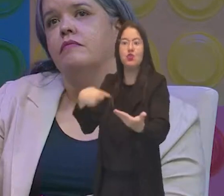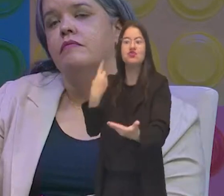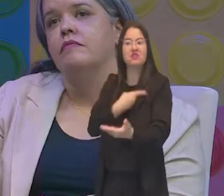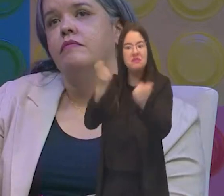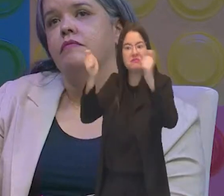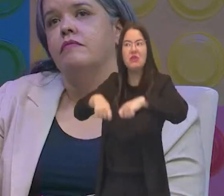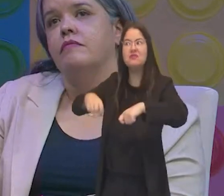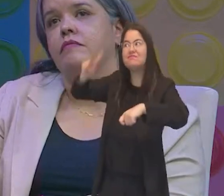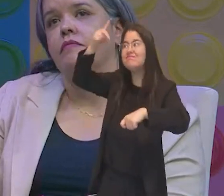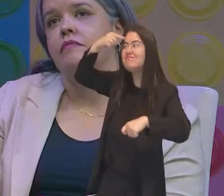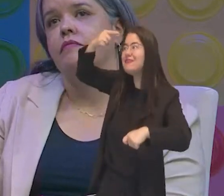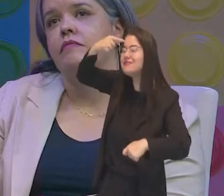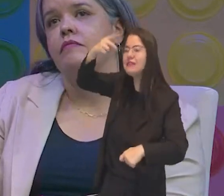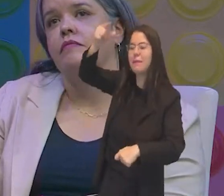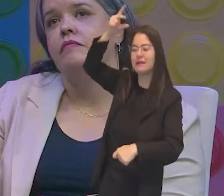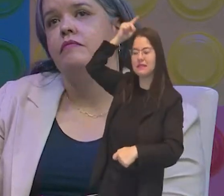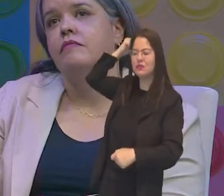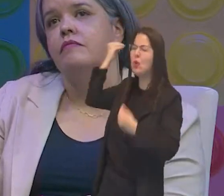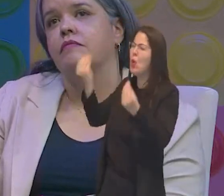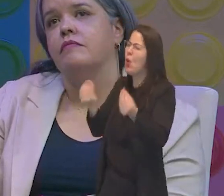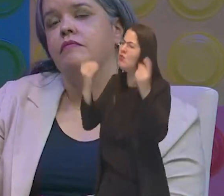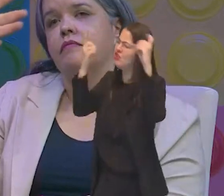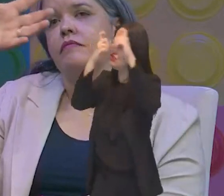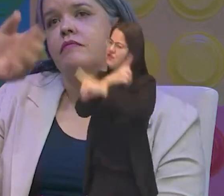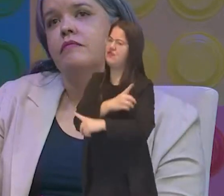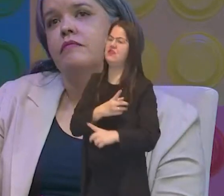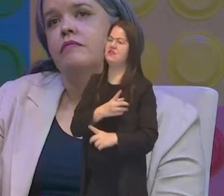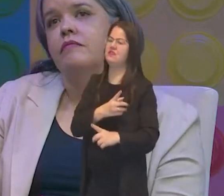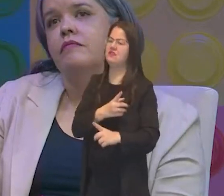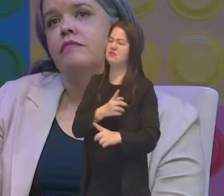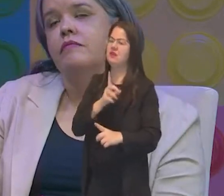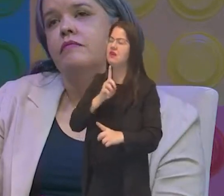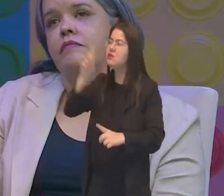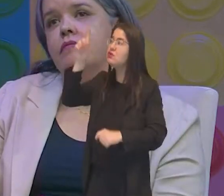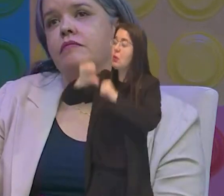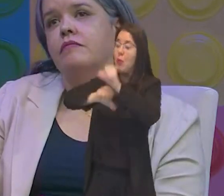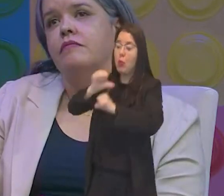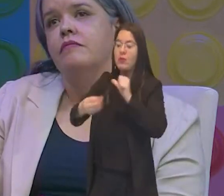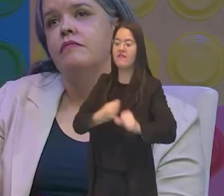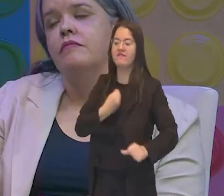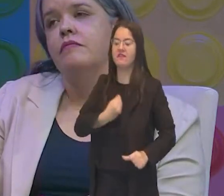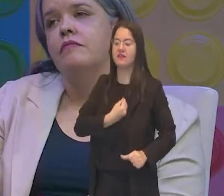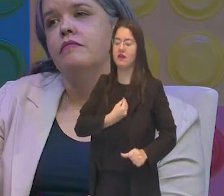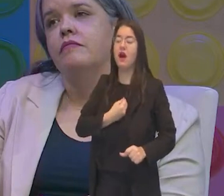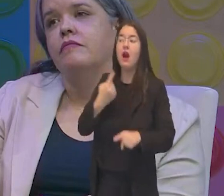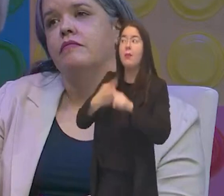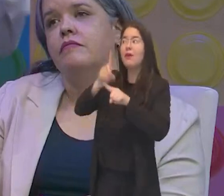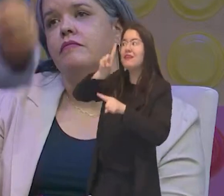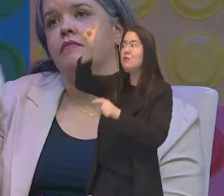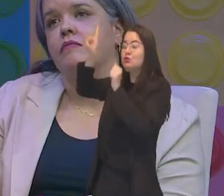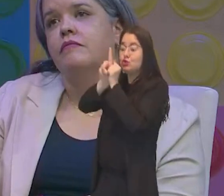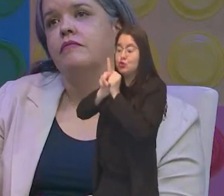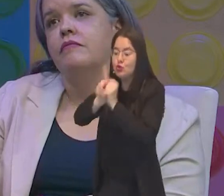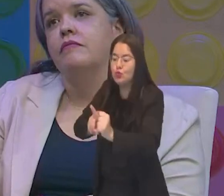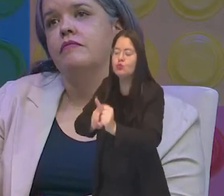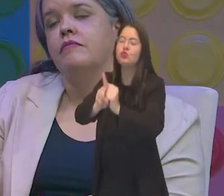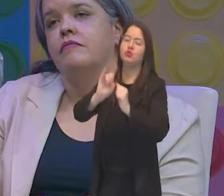E essa história de José, o que Deus faz com José, porque Deus estava com